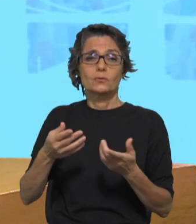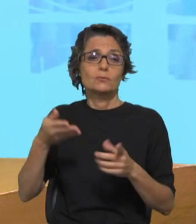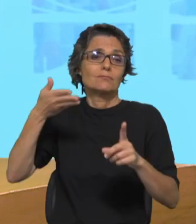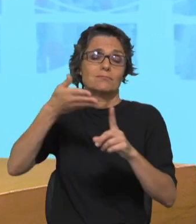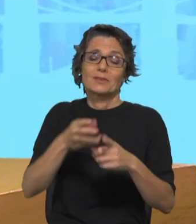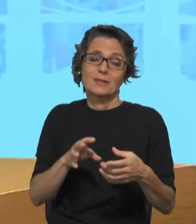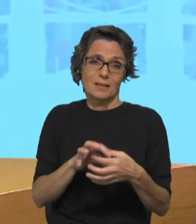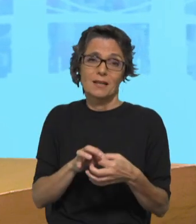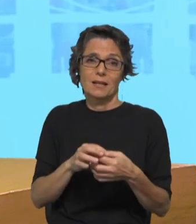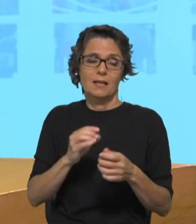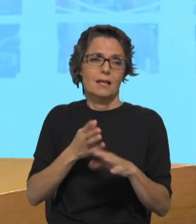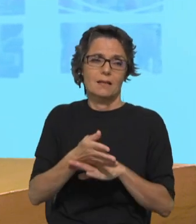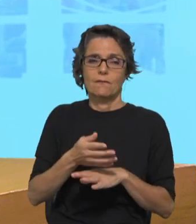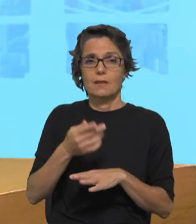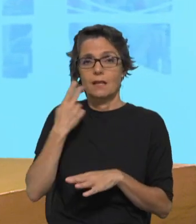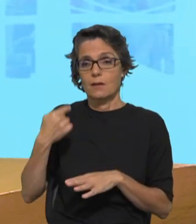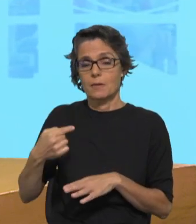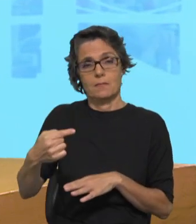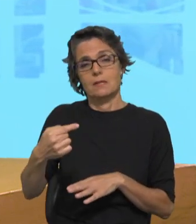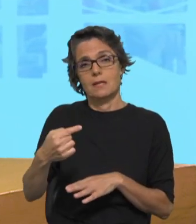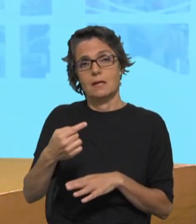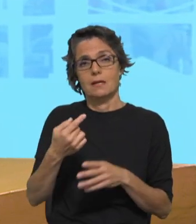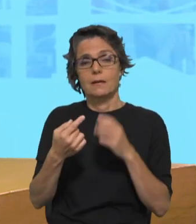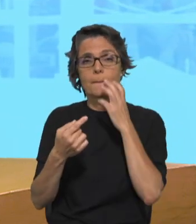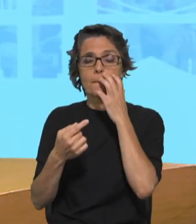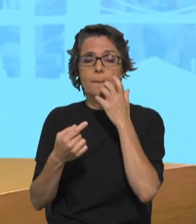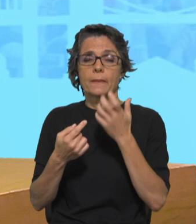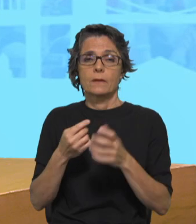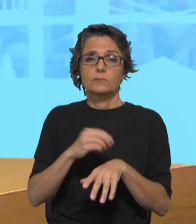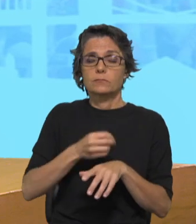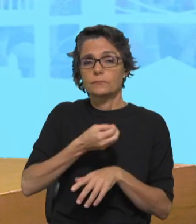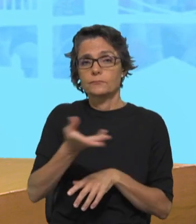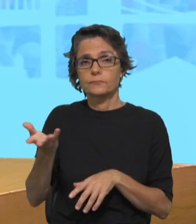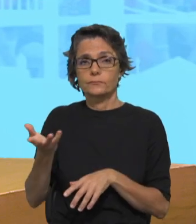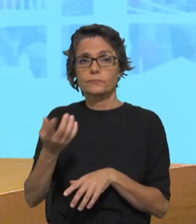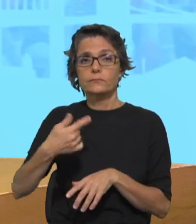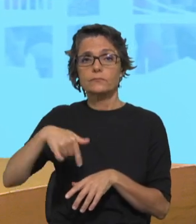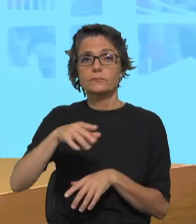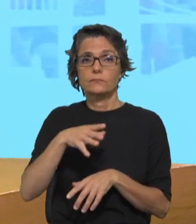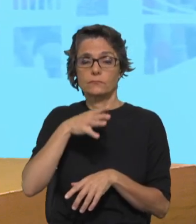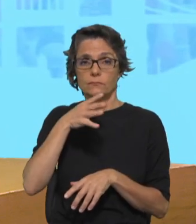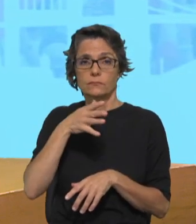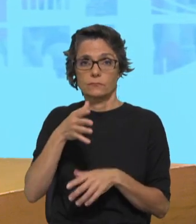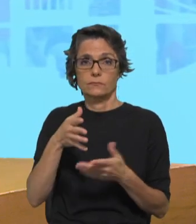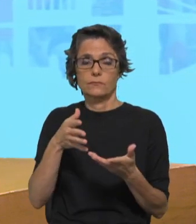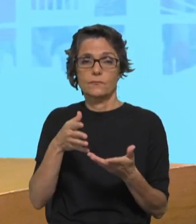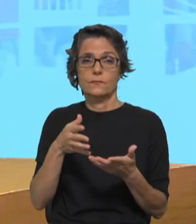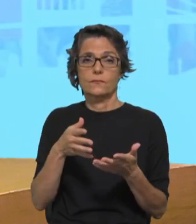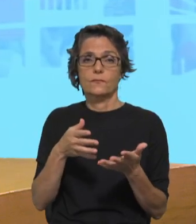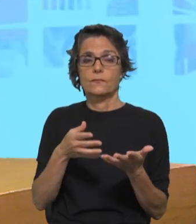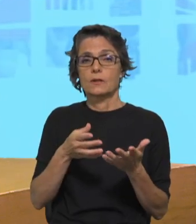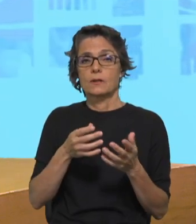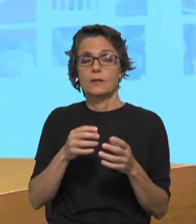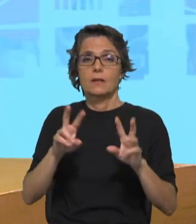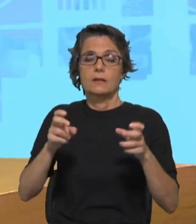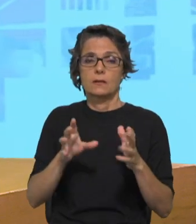de vida. Uma pessoa pode nunca abrir a boca para falar explicitamente de Jesus ou de Deus e estar a ser missionário, porque